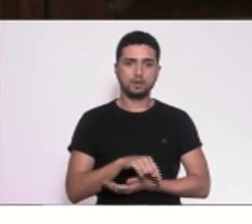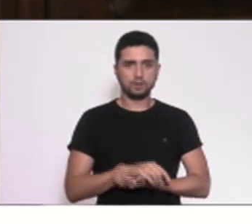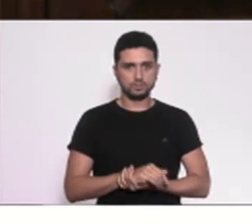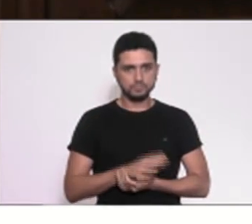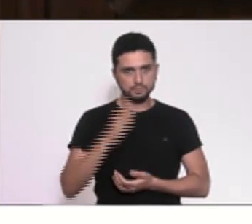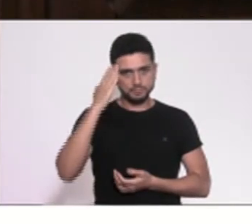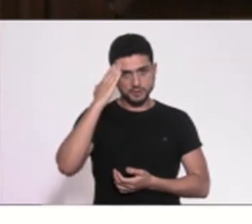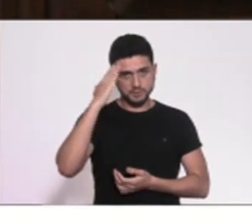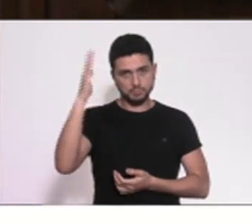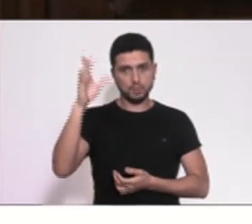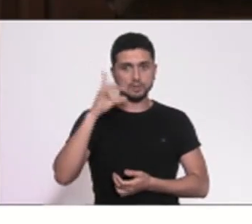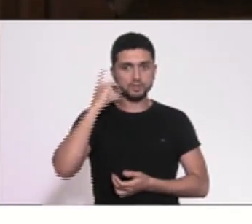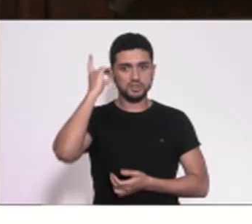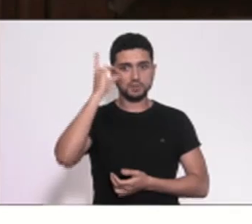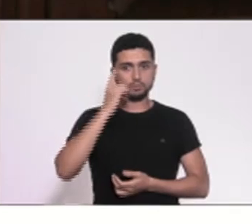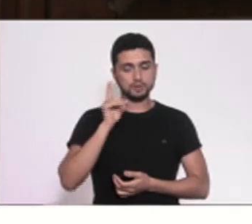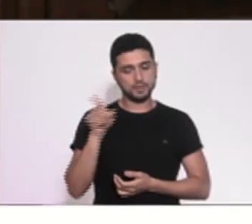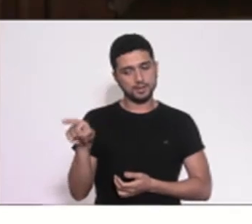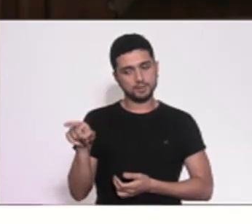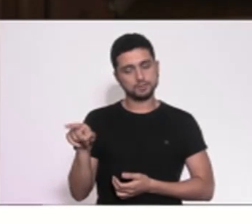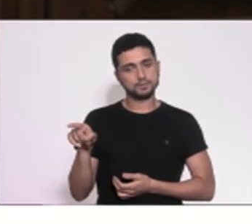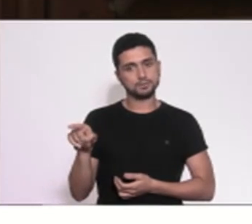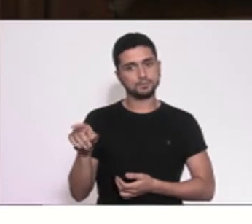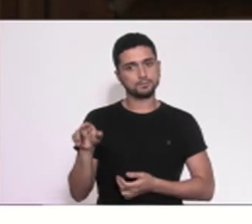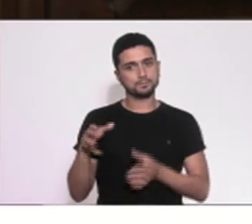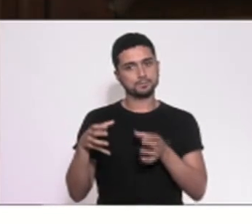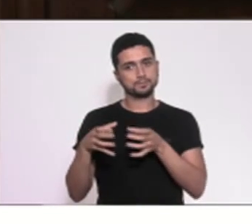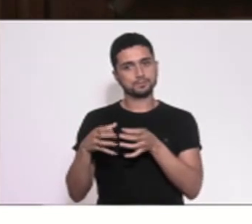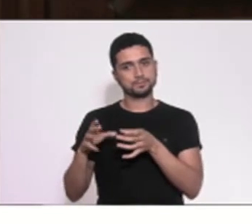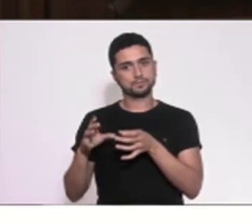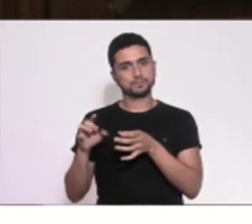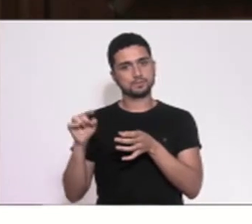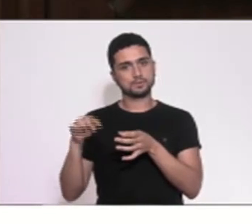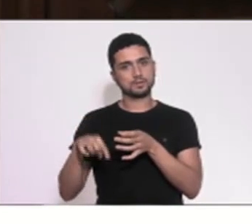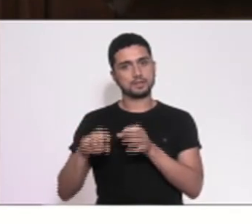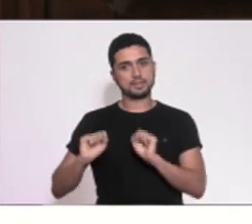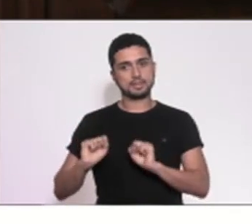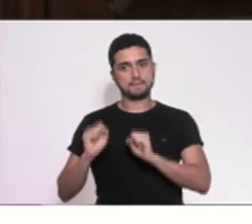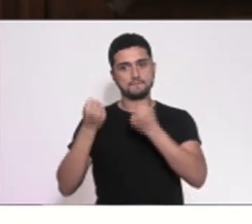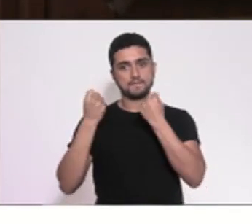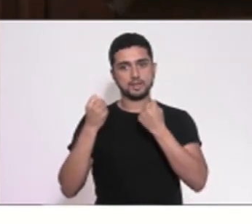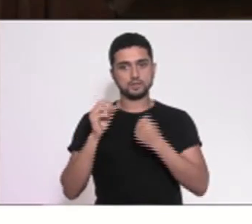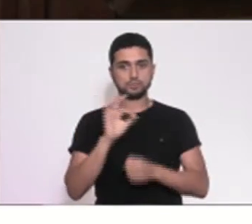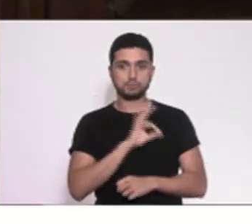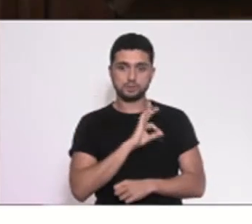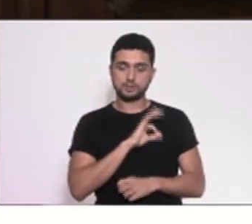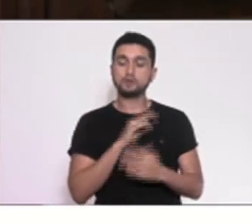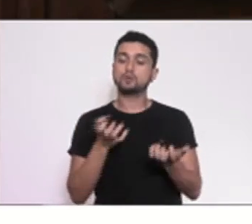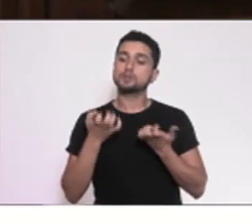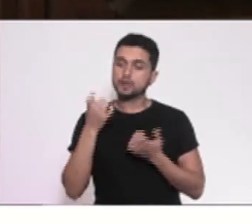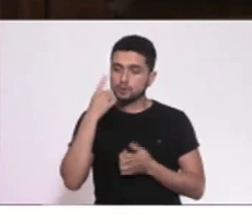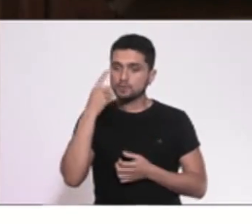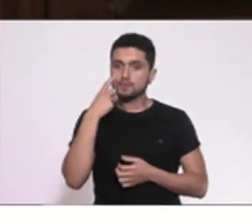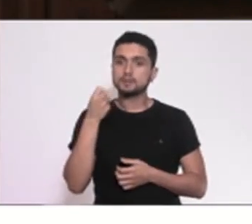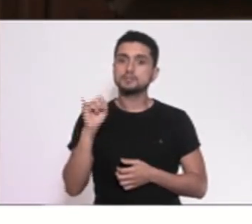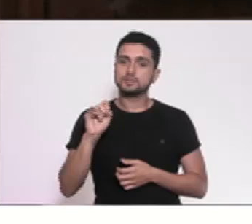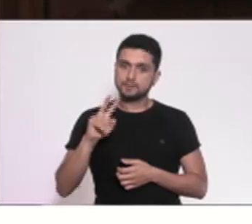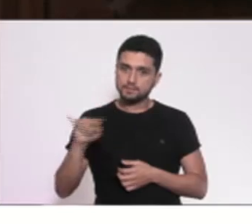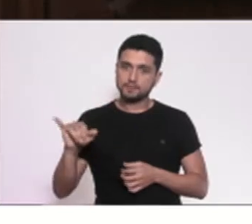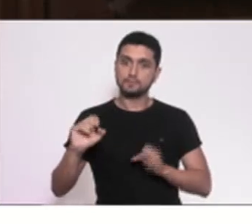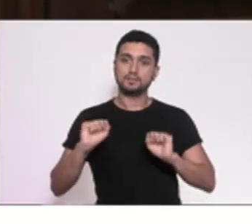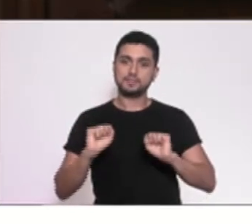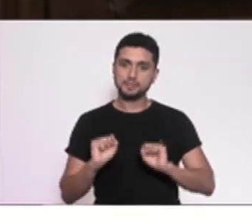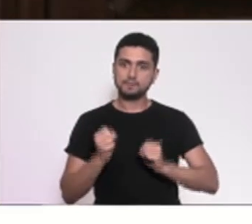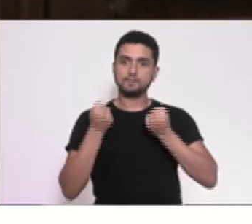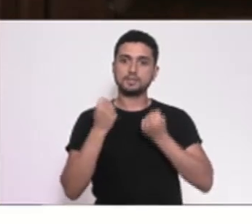aqueles deputados e deputadas que fazem aqui a defesa dos policiais. Eu quero ver se eles vão fazer a defesa